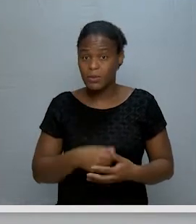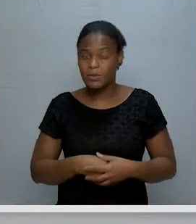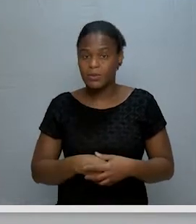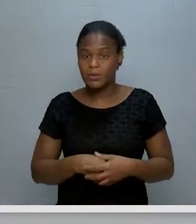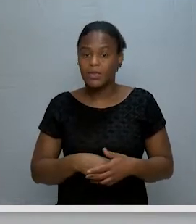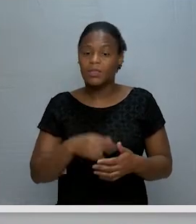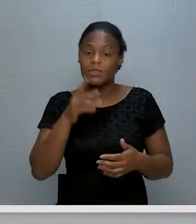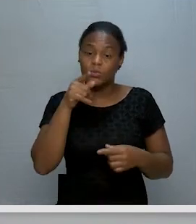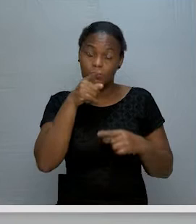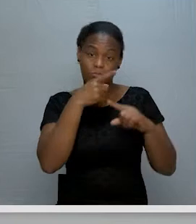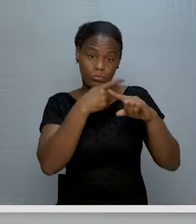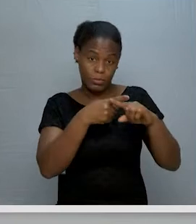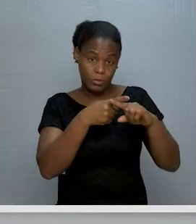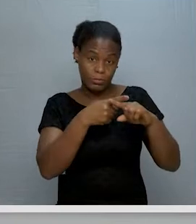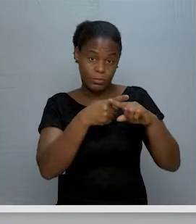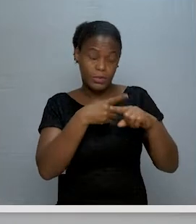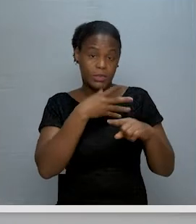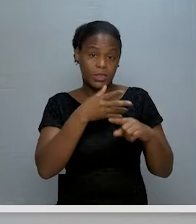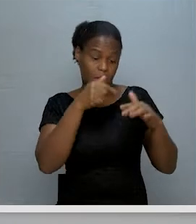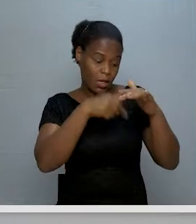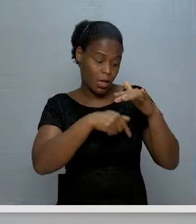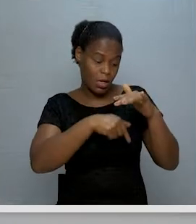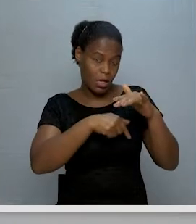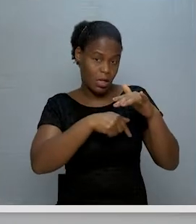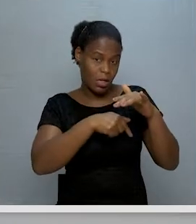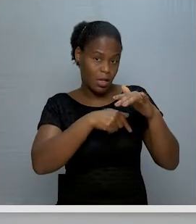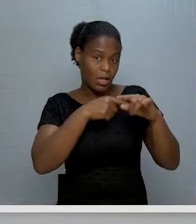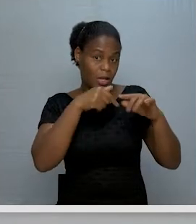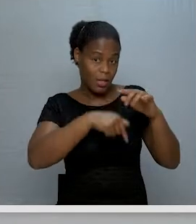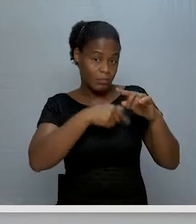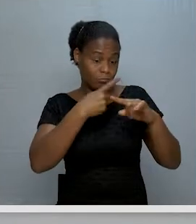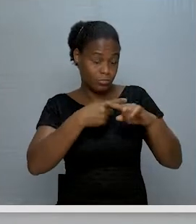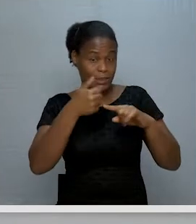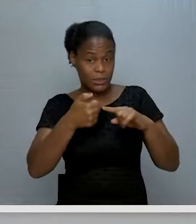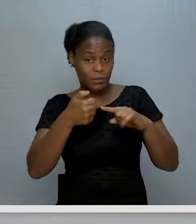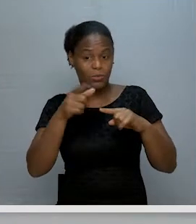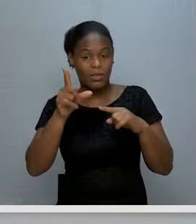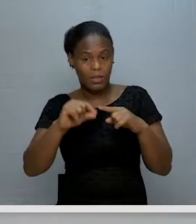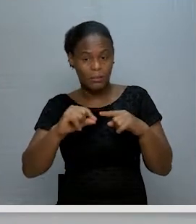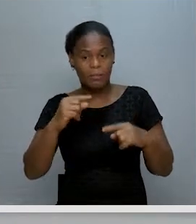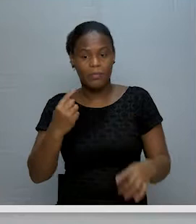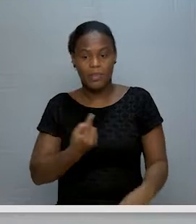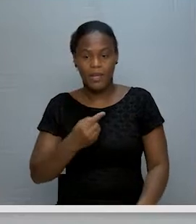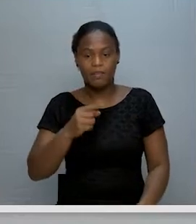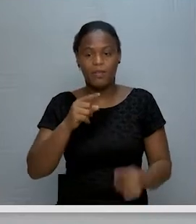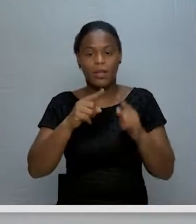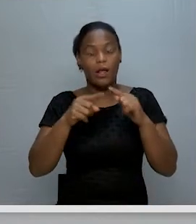esquecer, multiplicou o denominador por 5, também